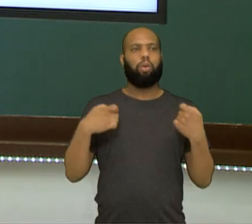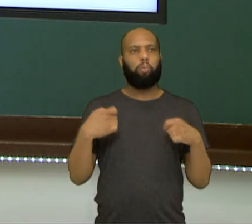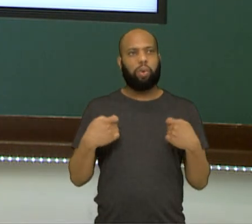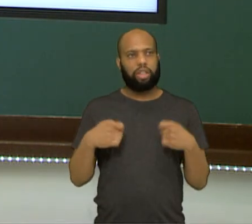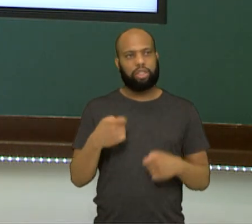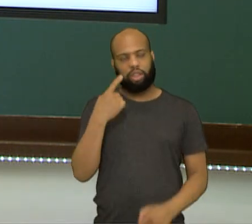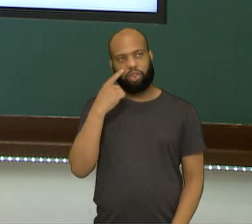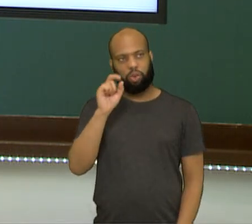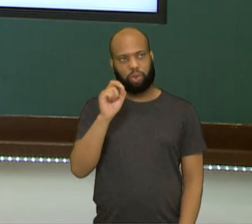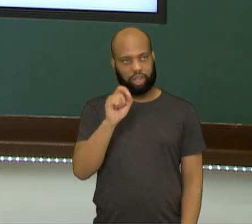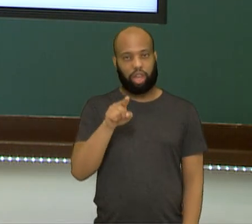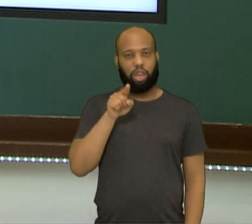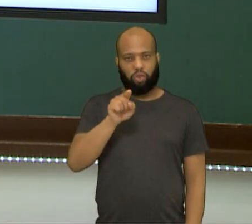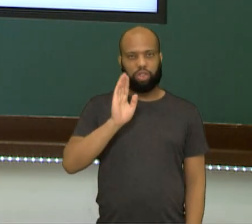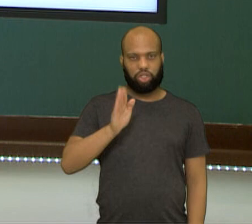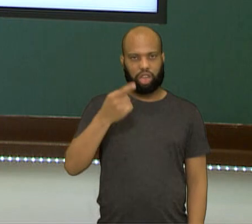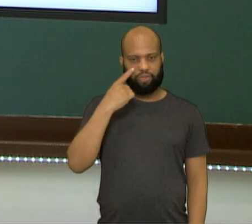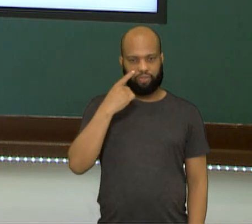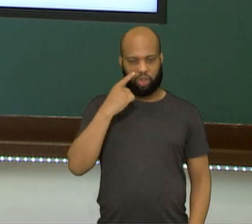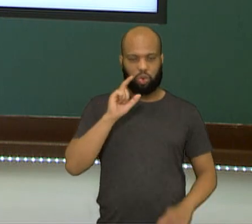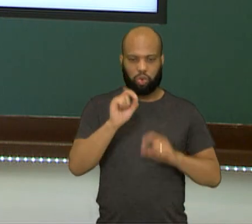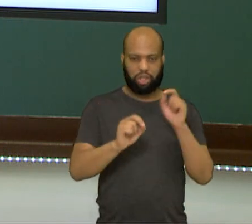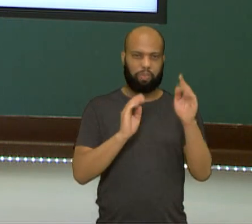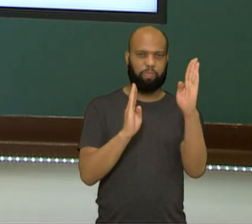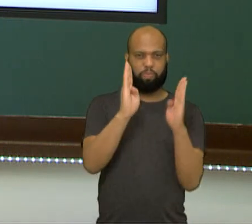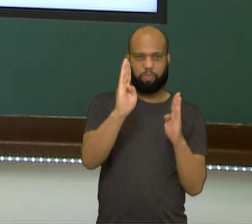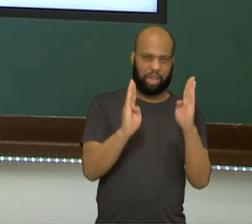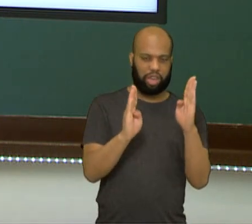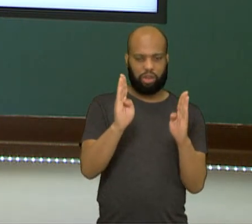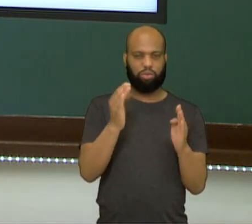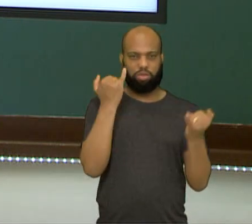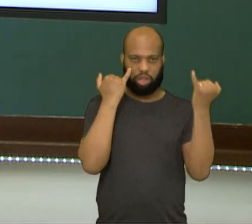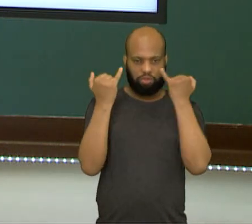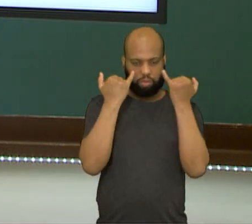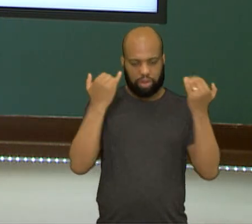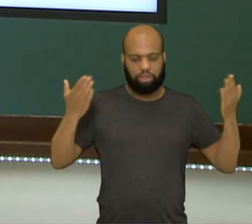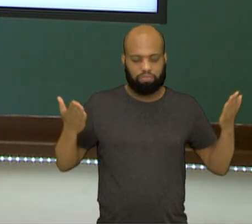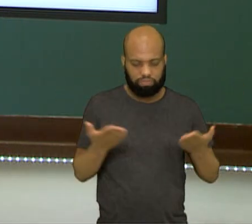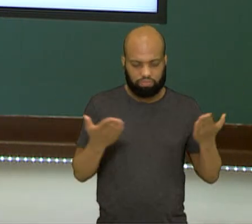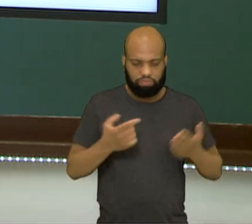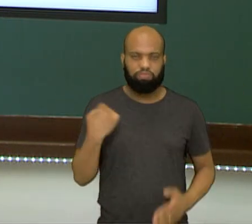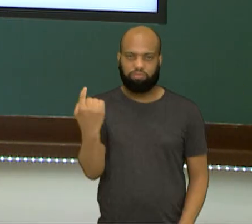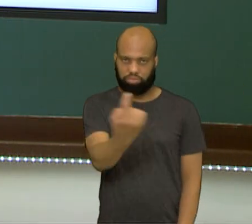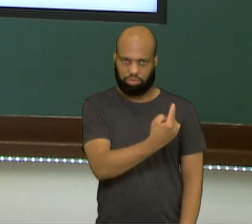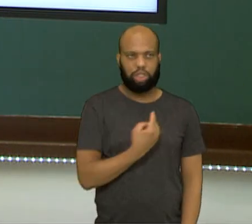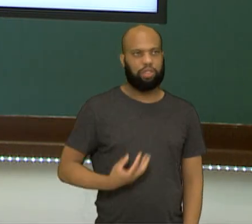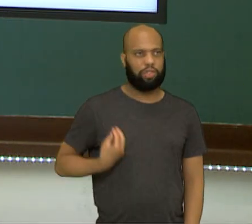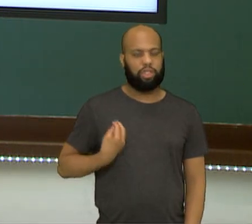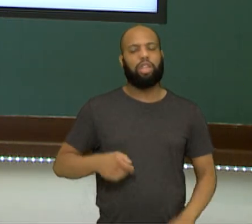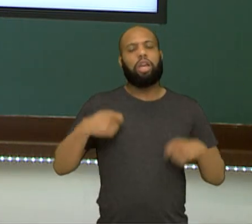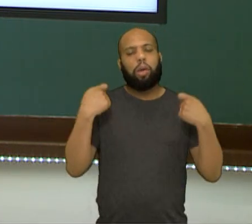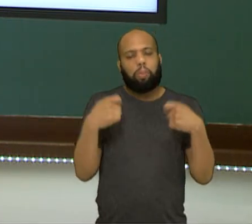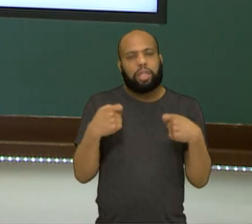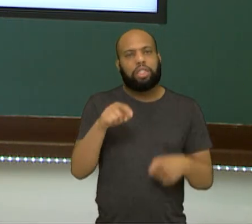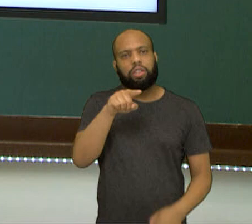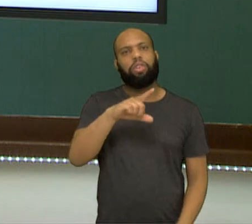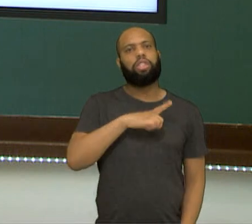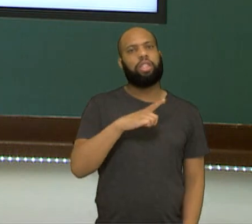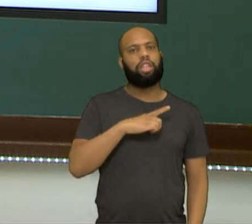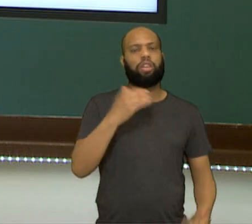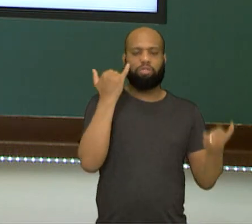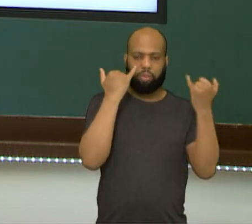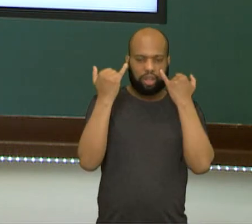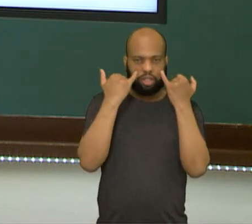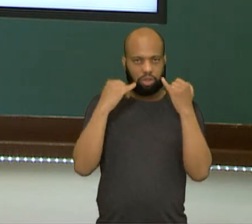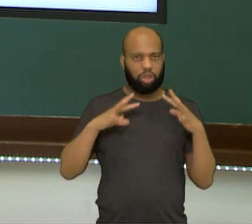ter ouvido falar em guerra da informação, era da informação, né? Então é preciso estar informado, é preciso estar informada.